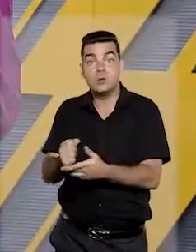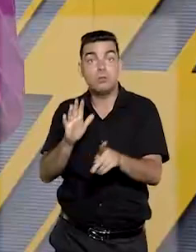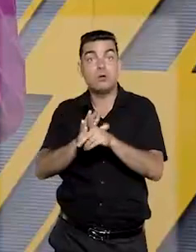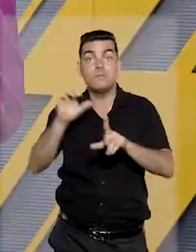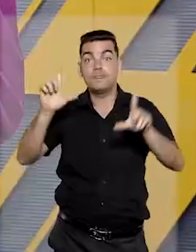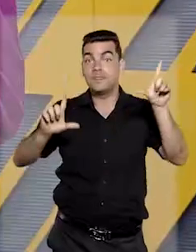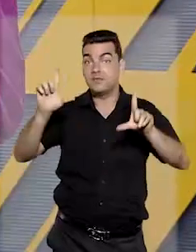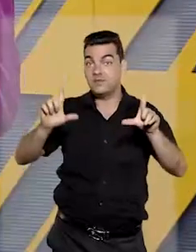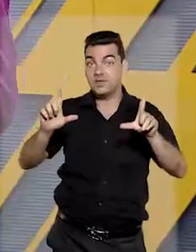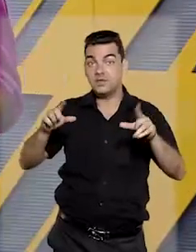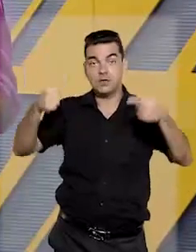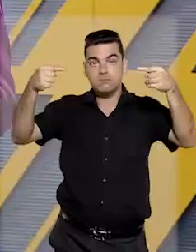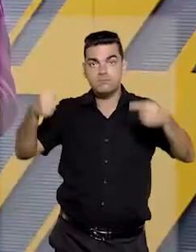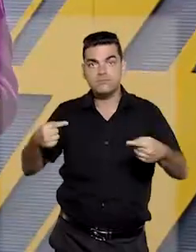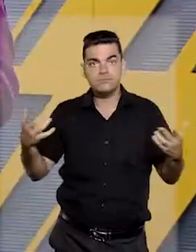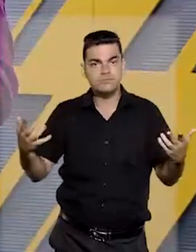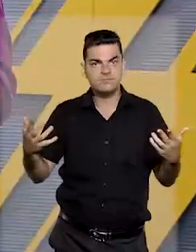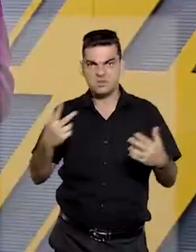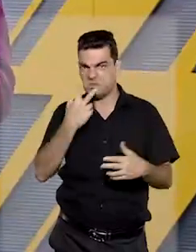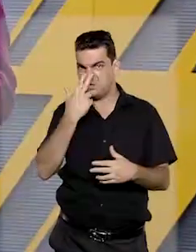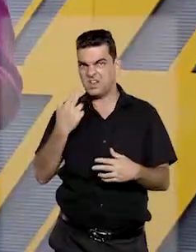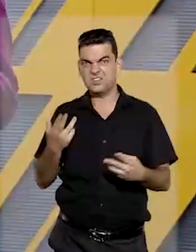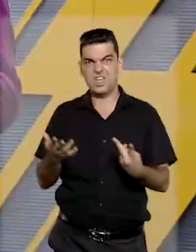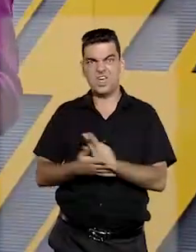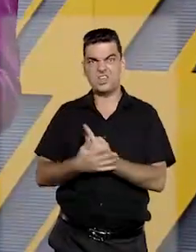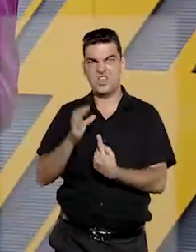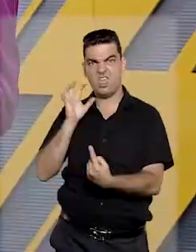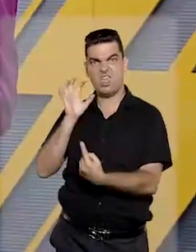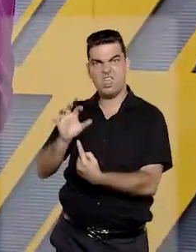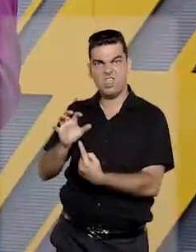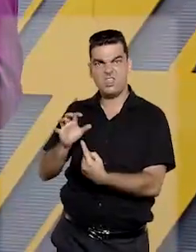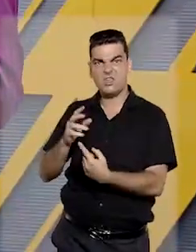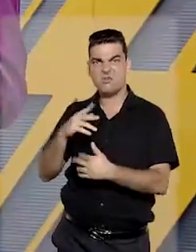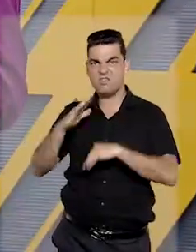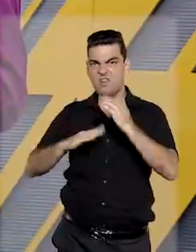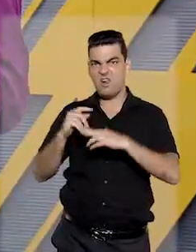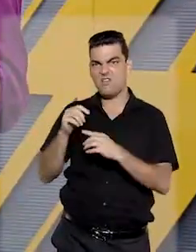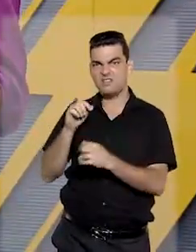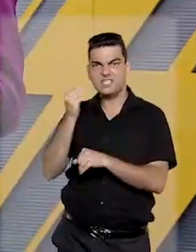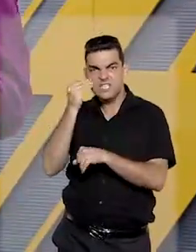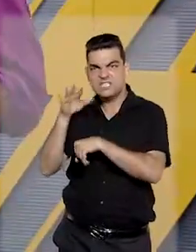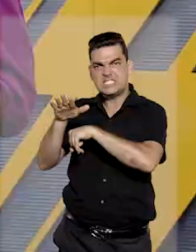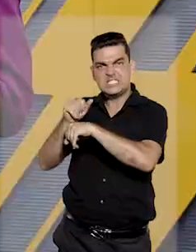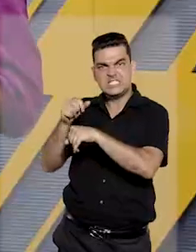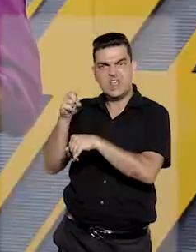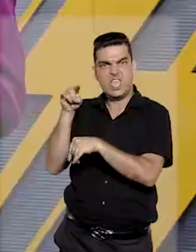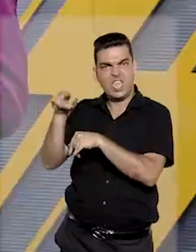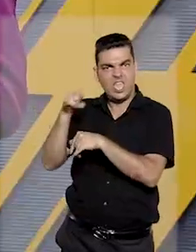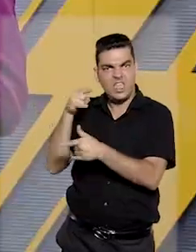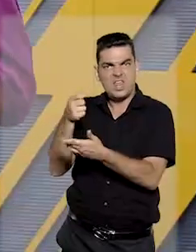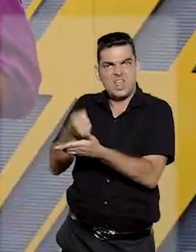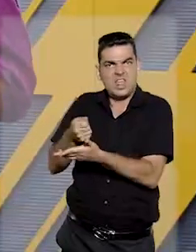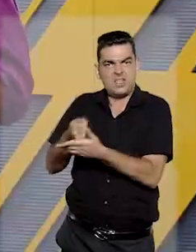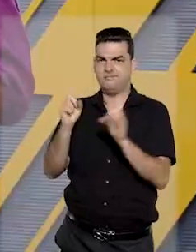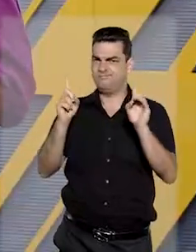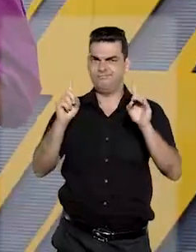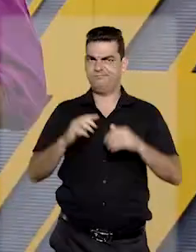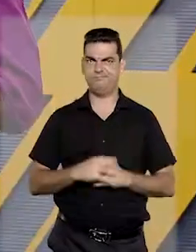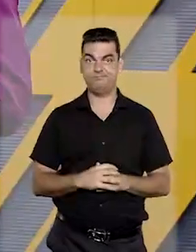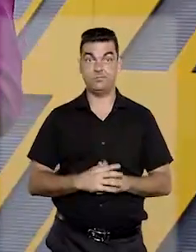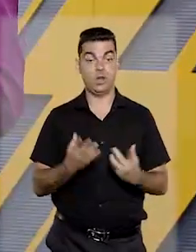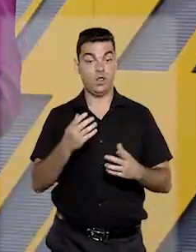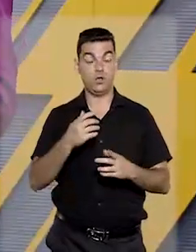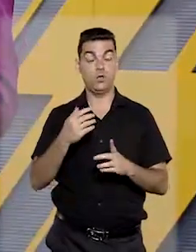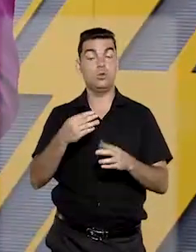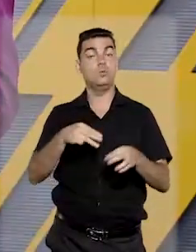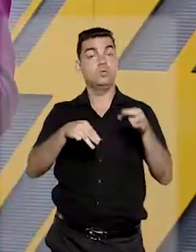TV concorrente não configura automaticamente prática de aliciamento de prestador de serviço. Os ministros